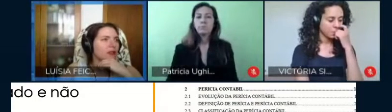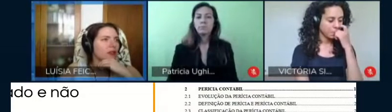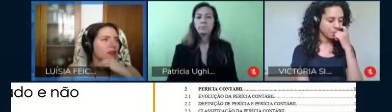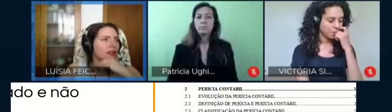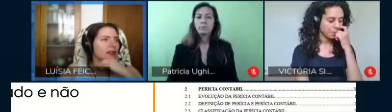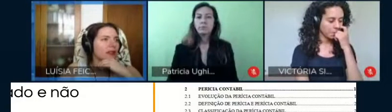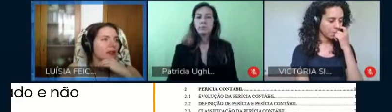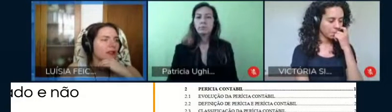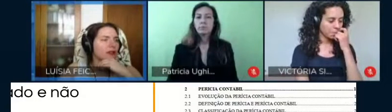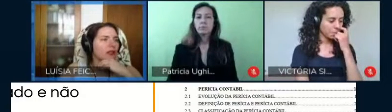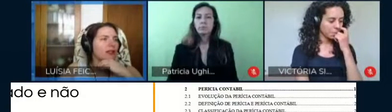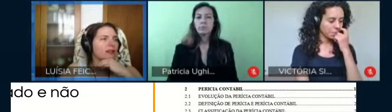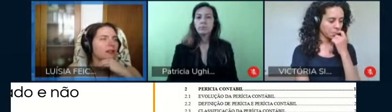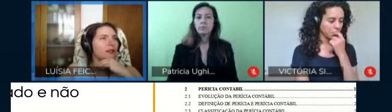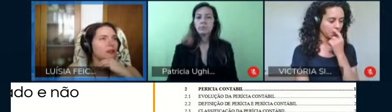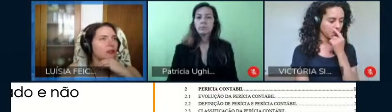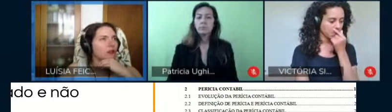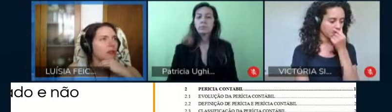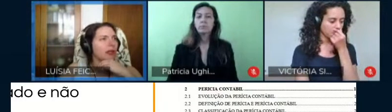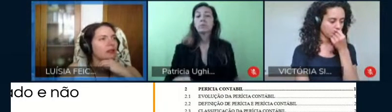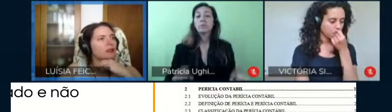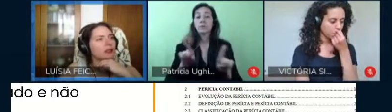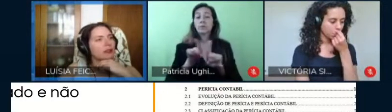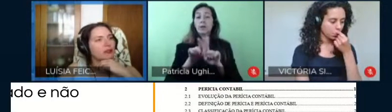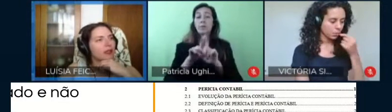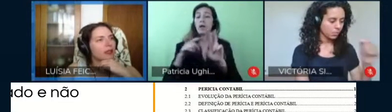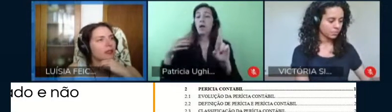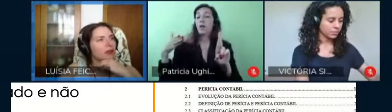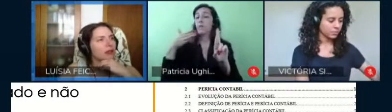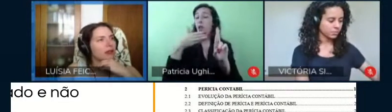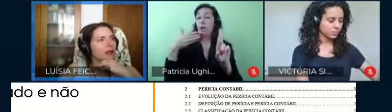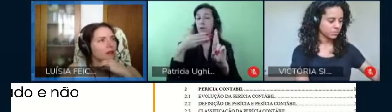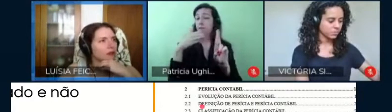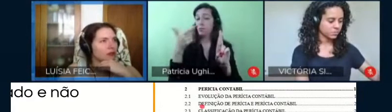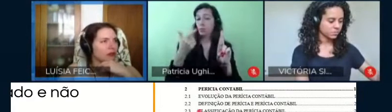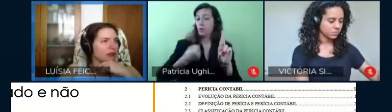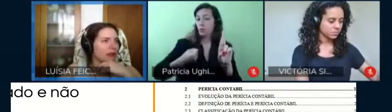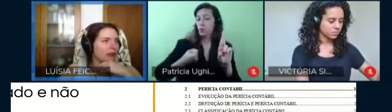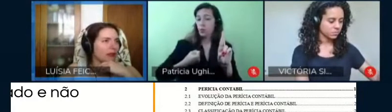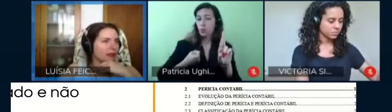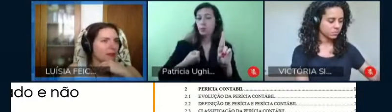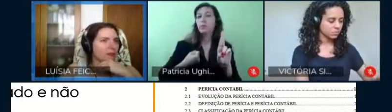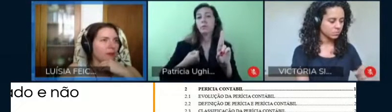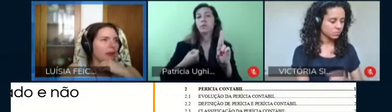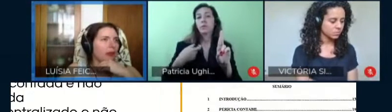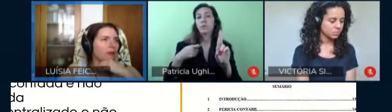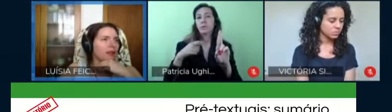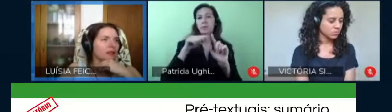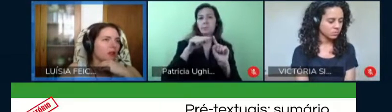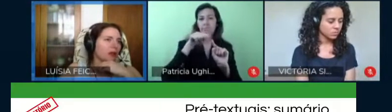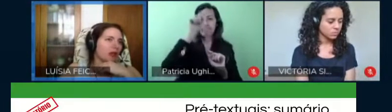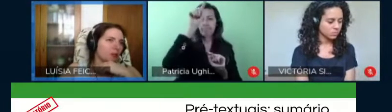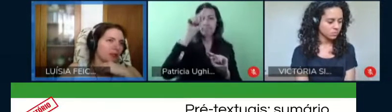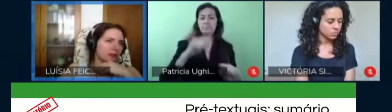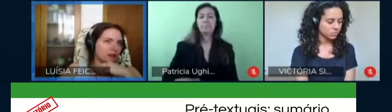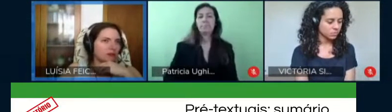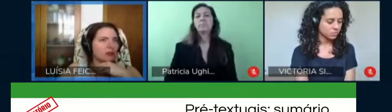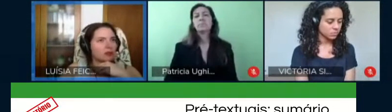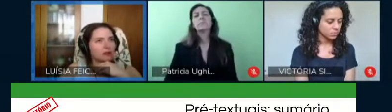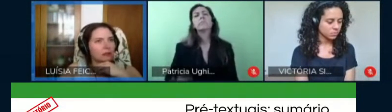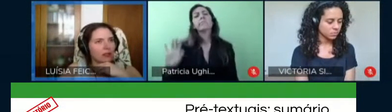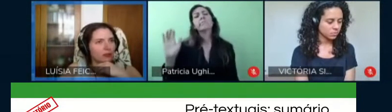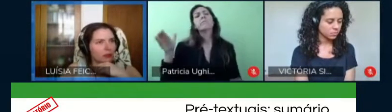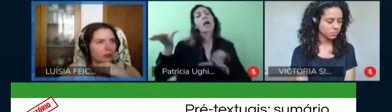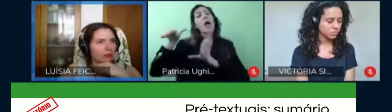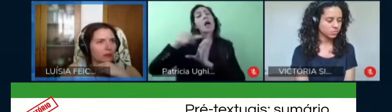mais extenso. Então, até as referências que não são numerados, eles ficariam alinhados aqui. Mas isso é uma recomendação,